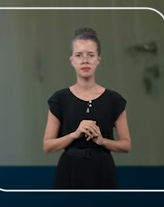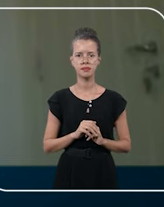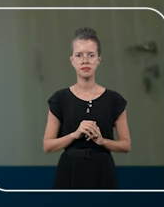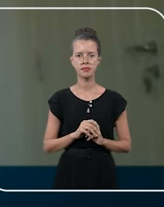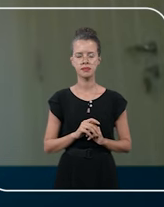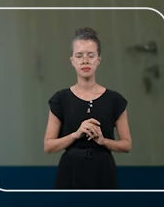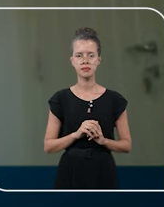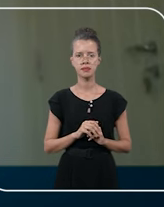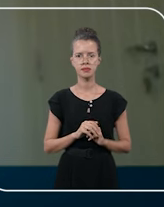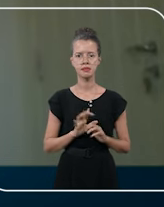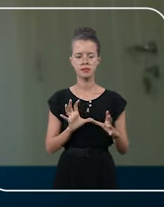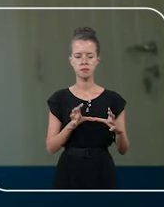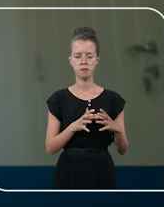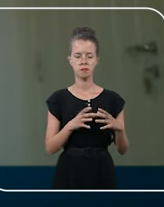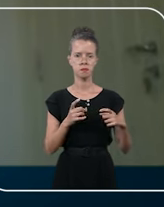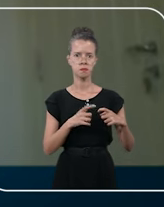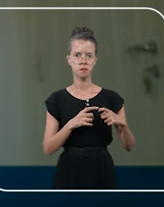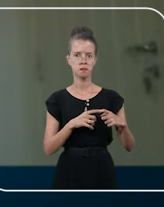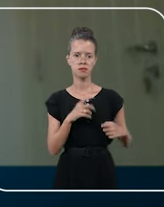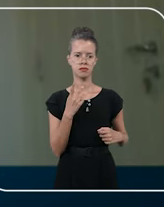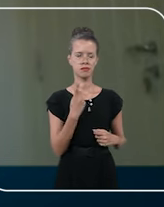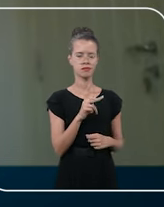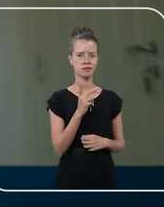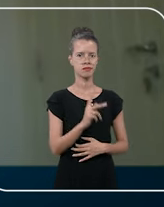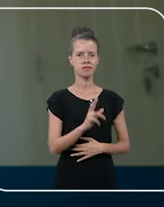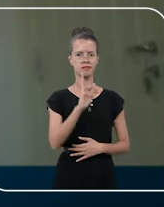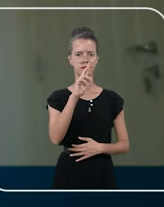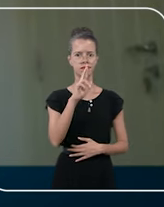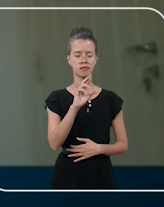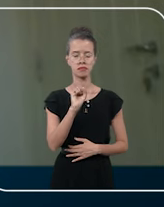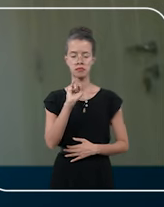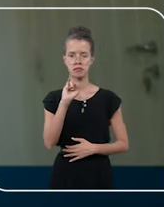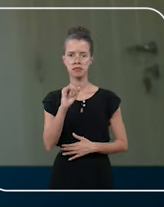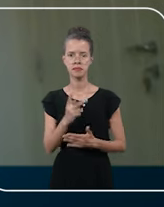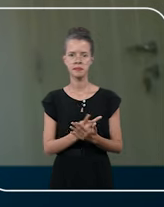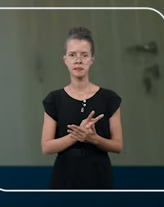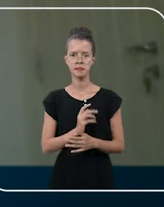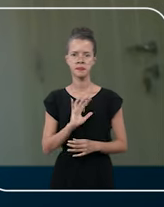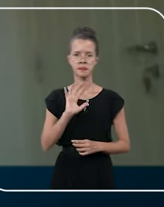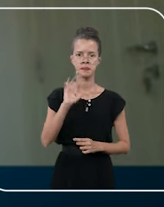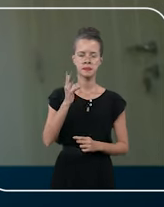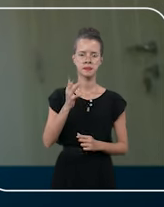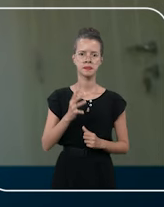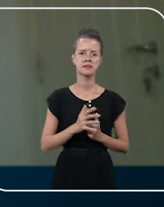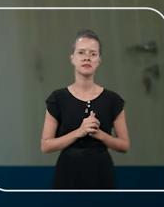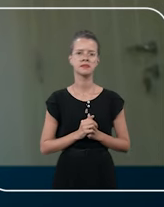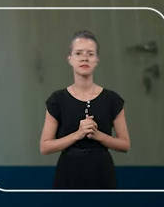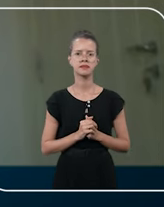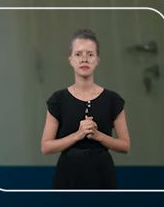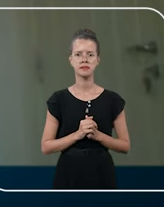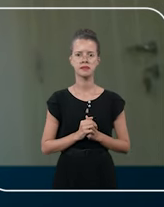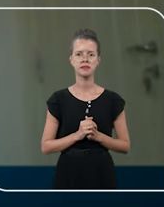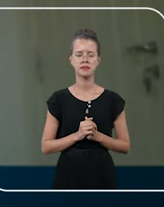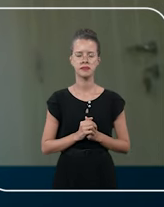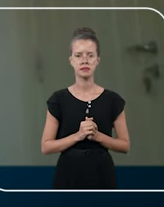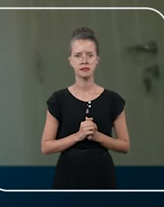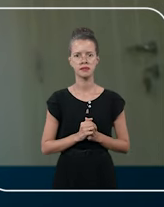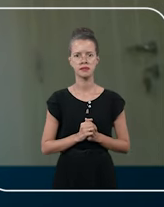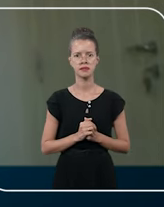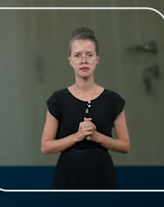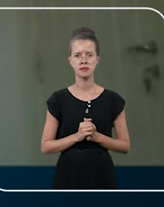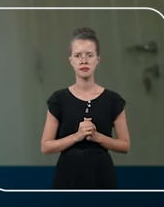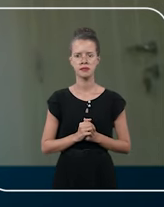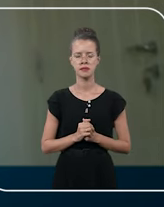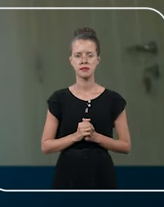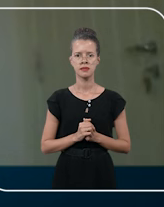da equipe médica que teve, né, aquela atuação que incorreu em erro. Mas aí a